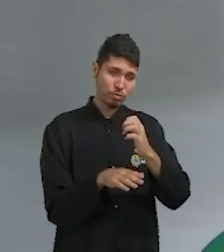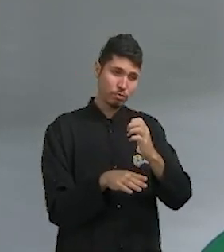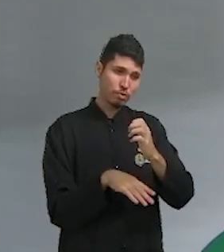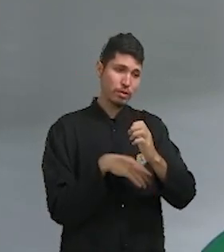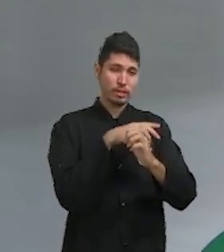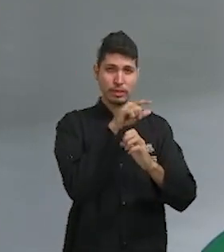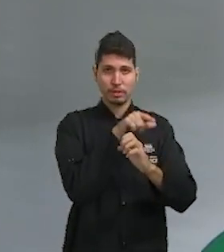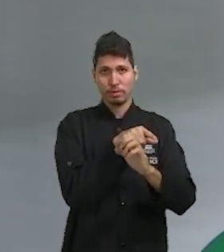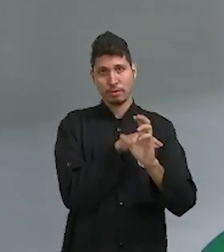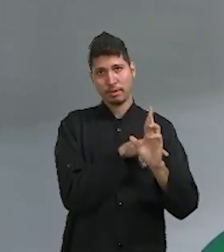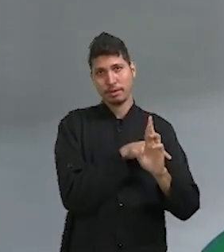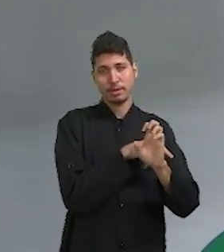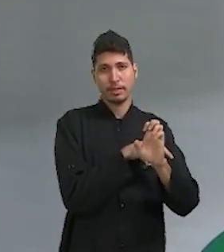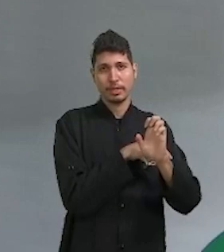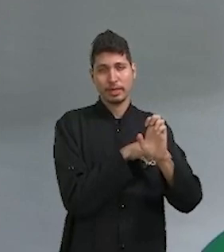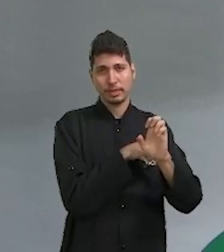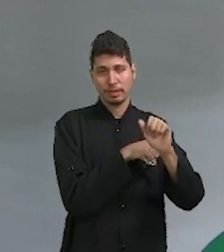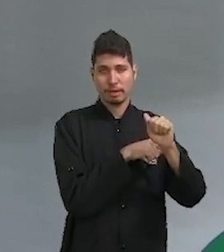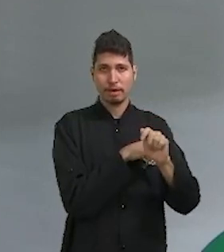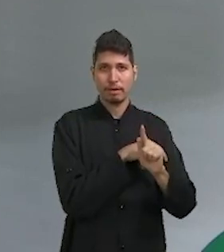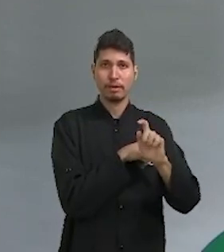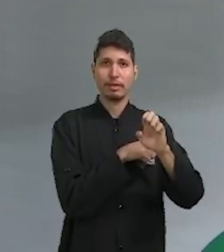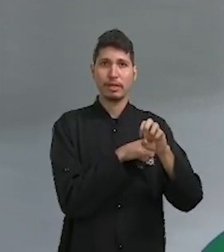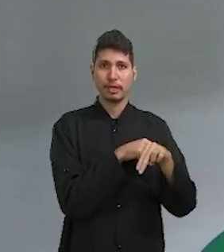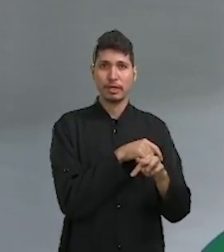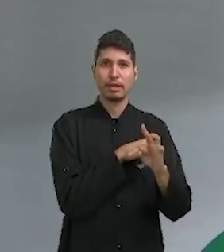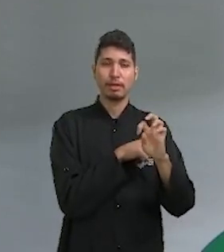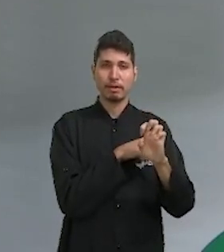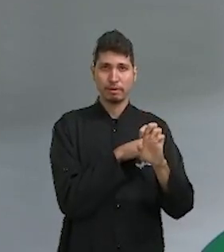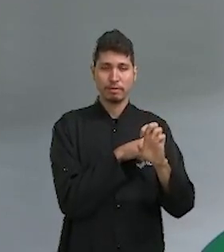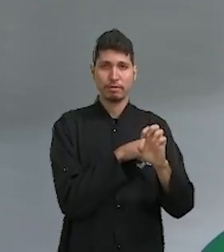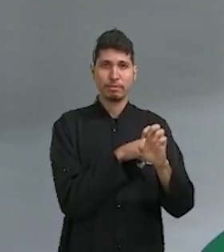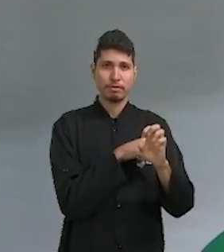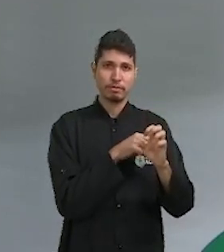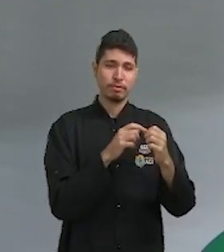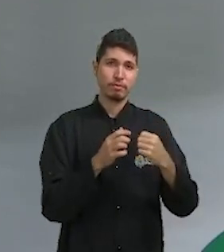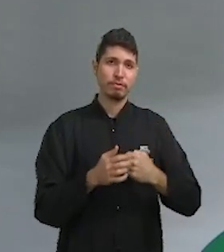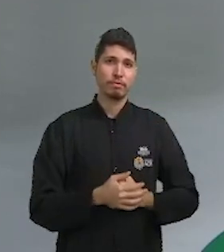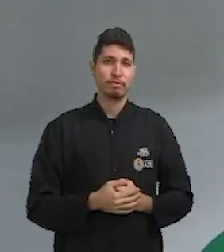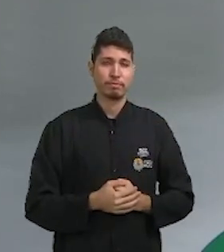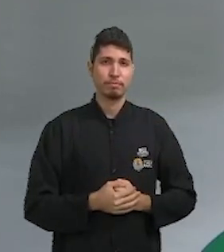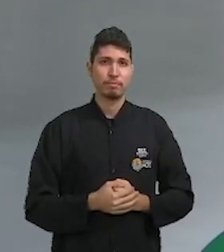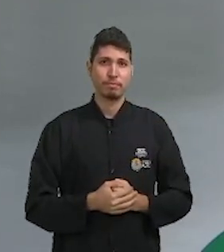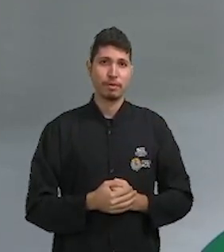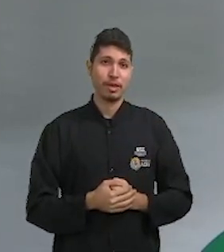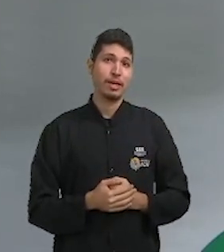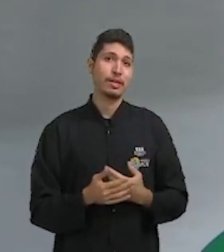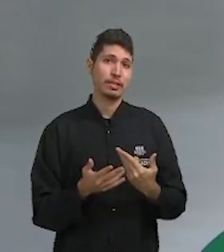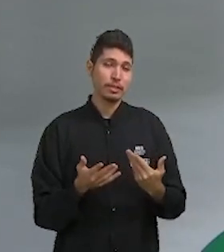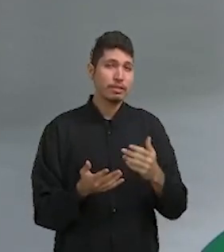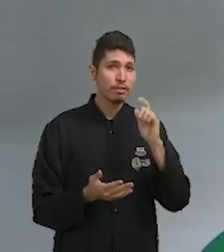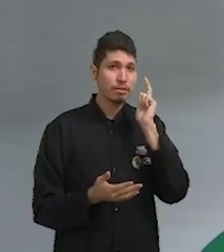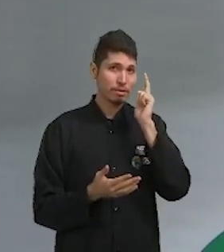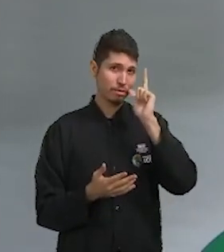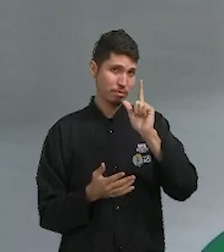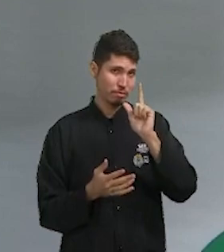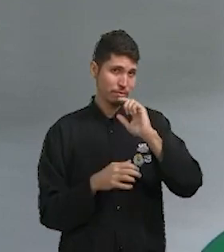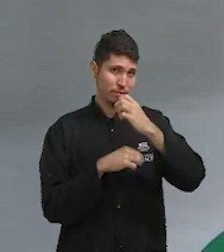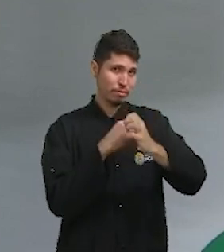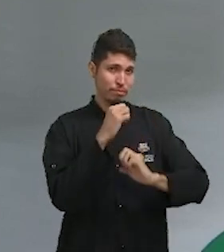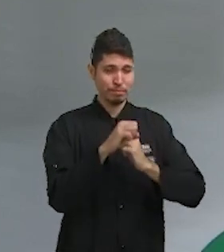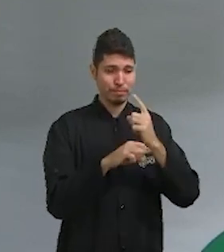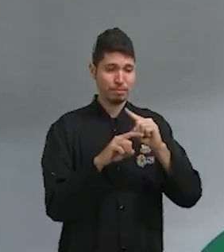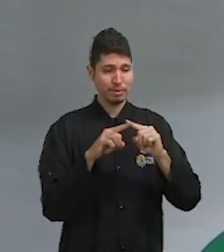isso estaria aí trazendo uma informação que, na verdade, ele ganhou elétrons, mas não foi o que aconteceu